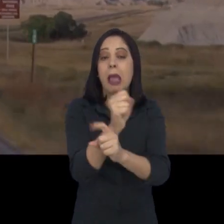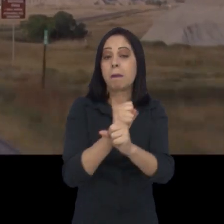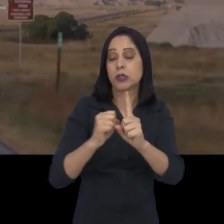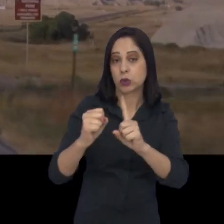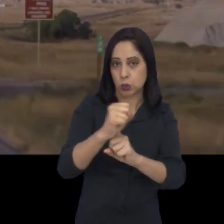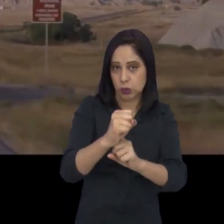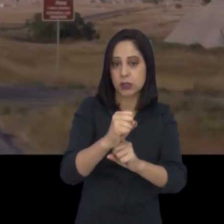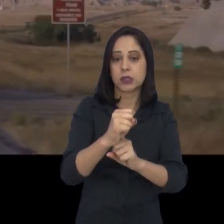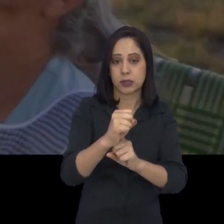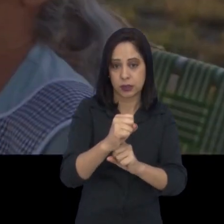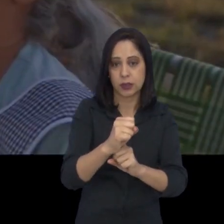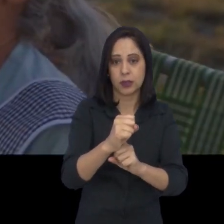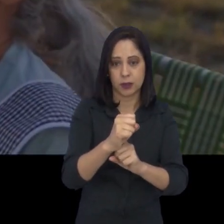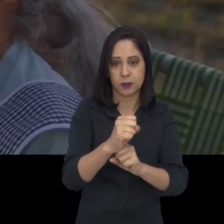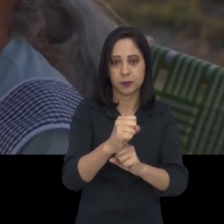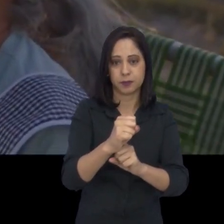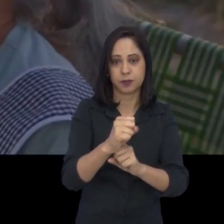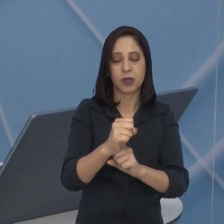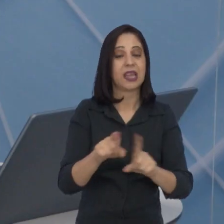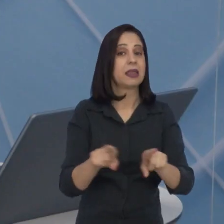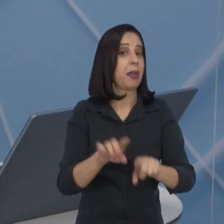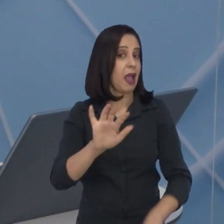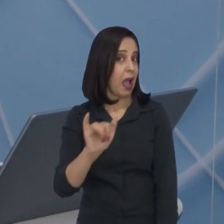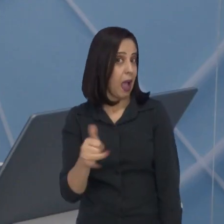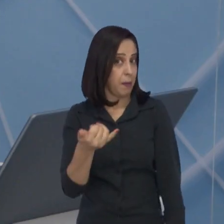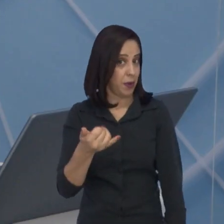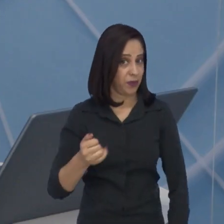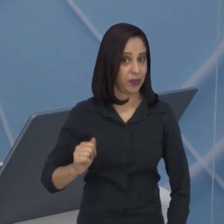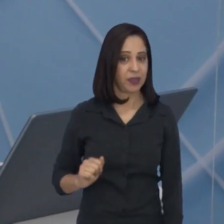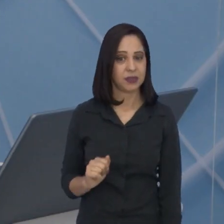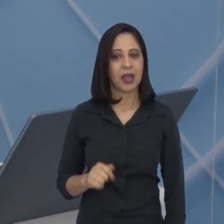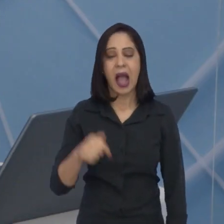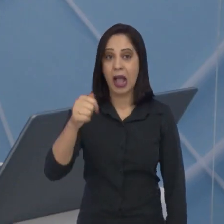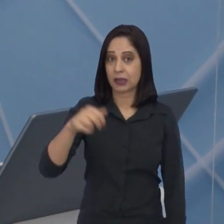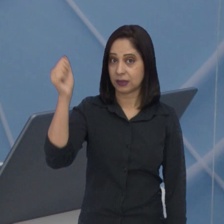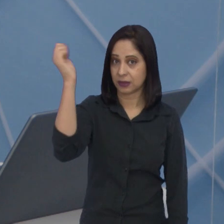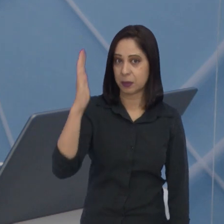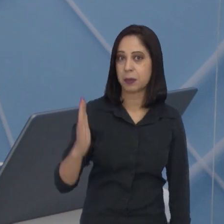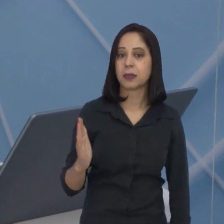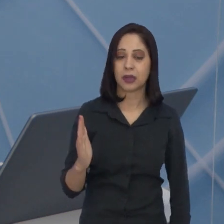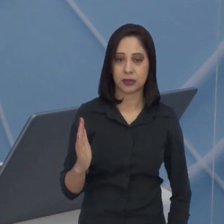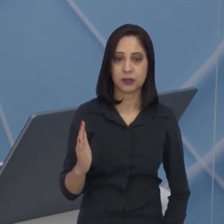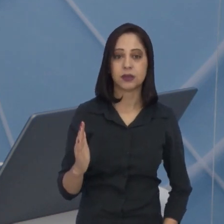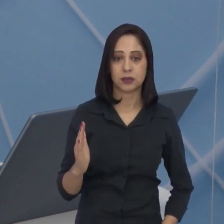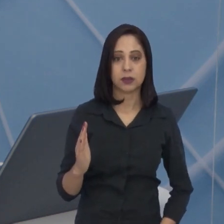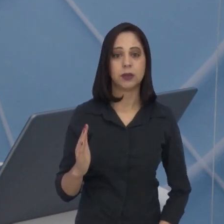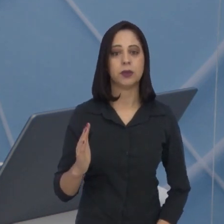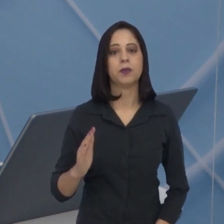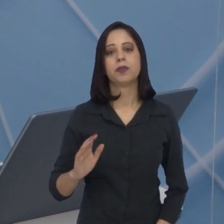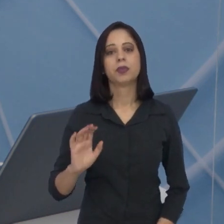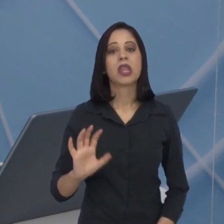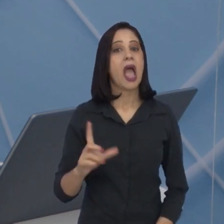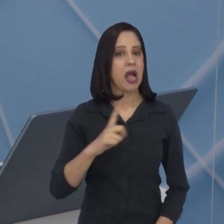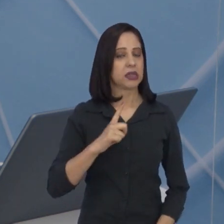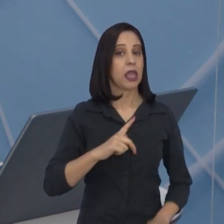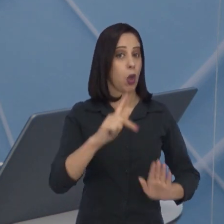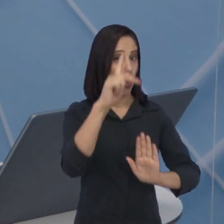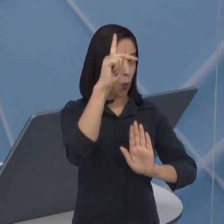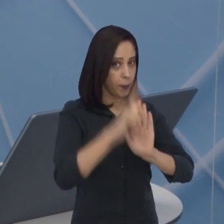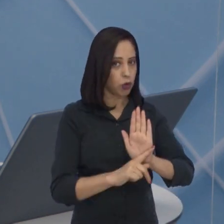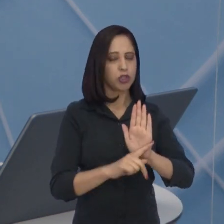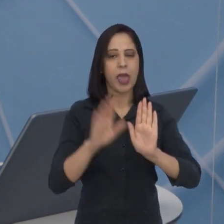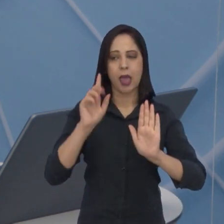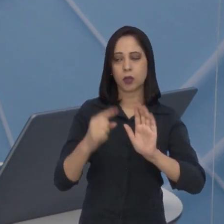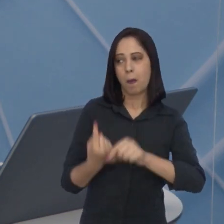programa de hoje. E aí, aproveitando, Paulo, aqui no Brasil, Nós tivemos um programa habitacional criado